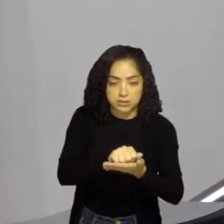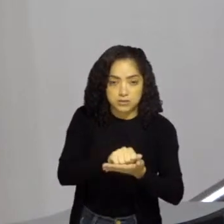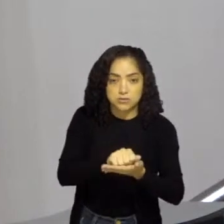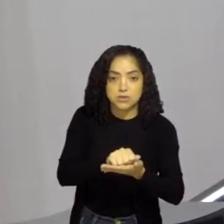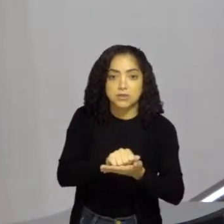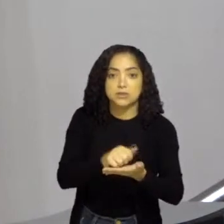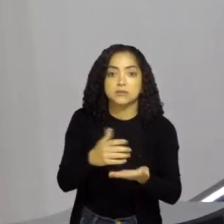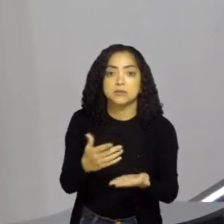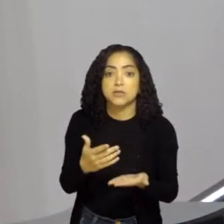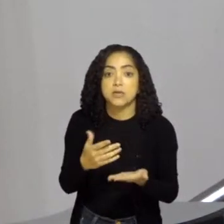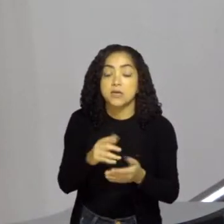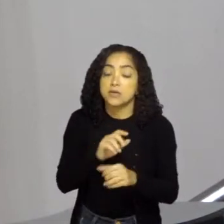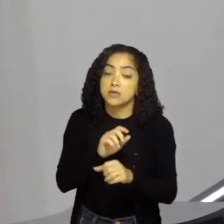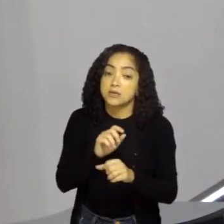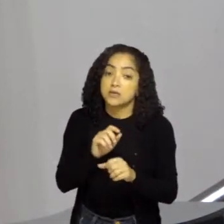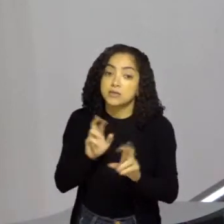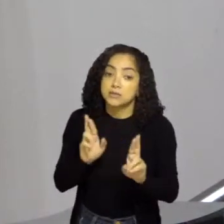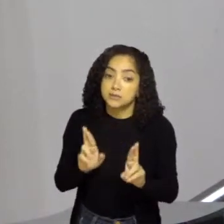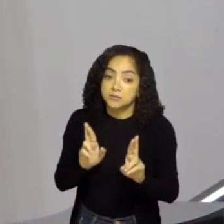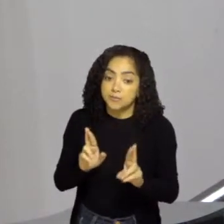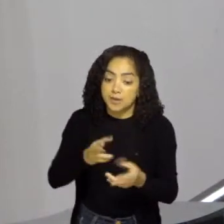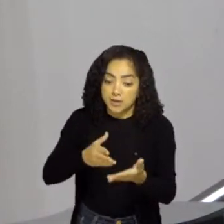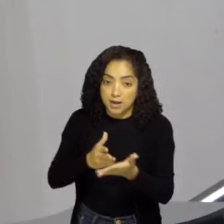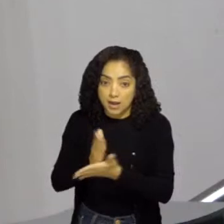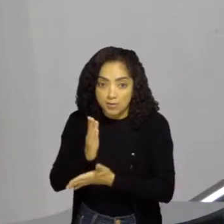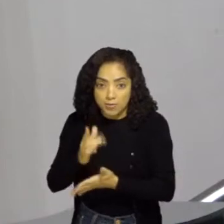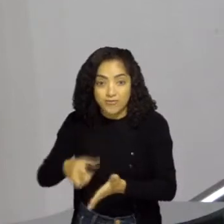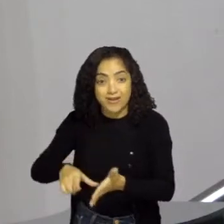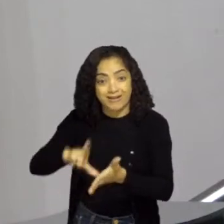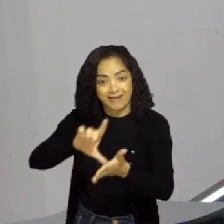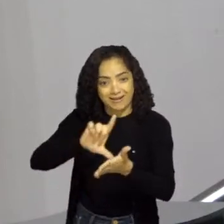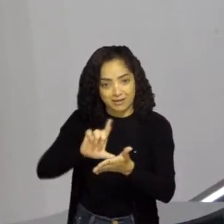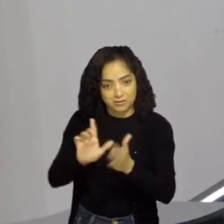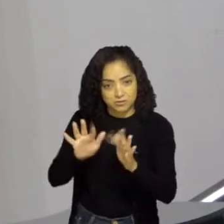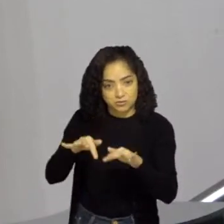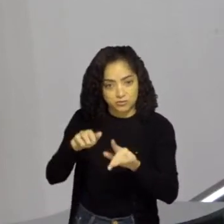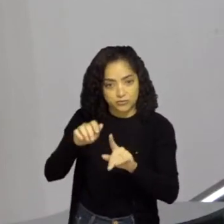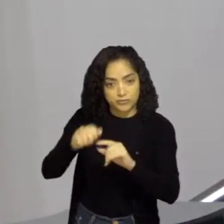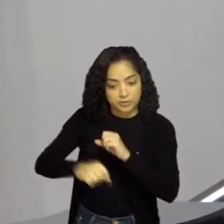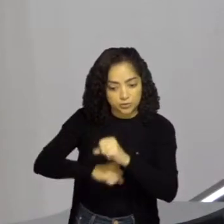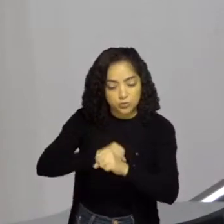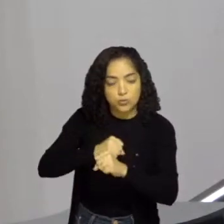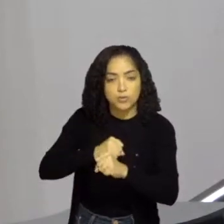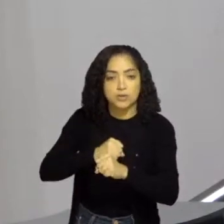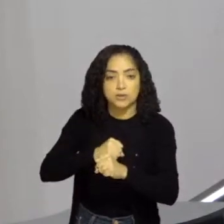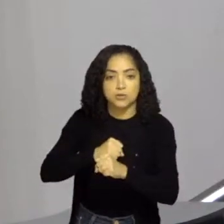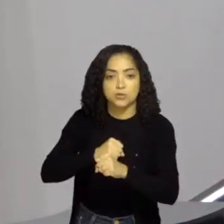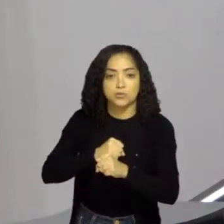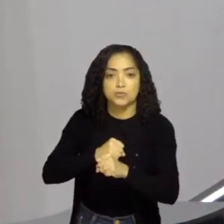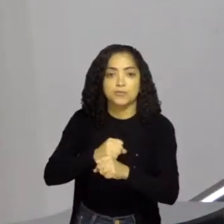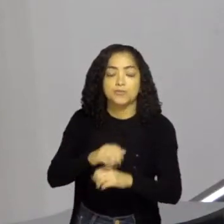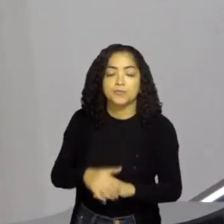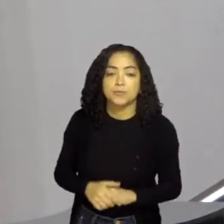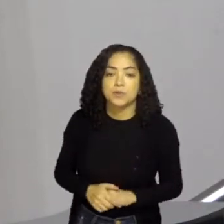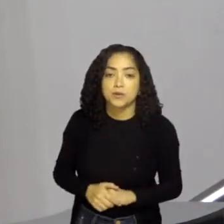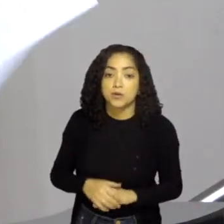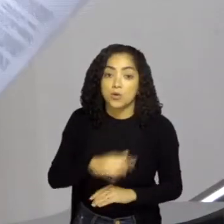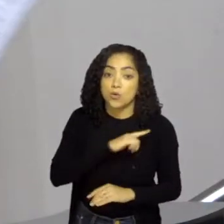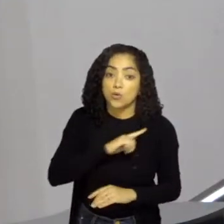gente possa aprovar antes do final do ano, possa o